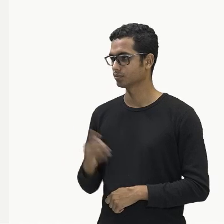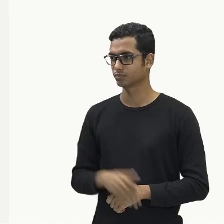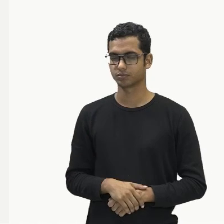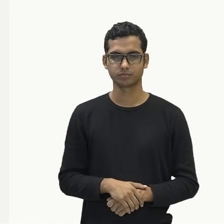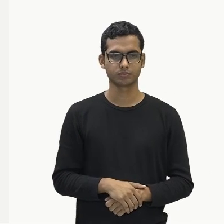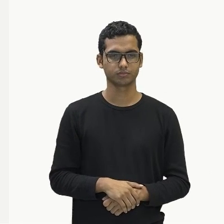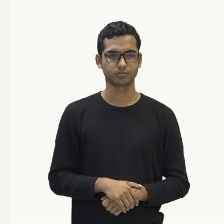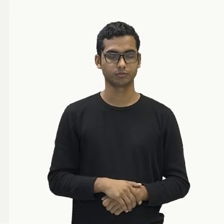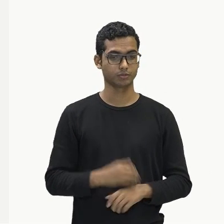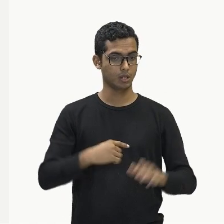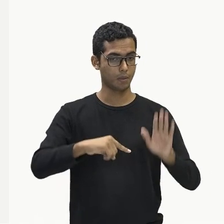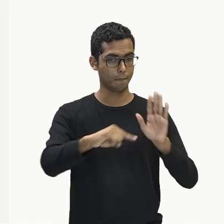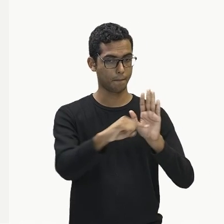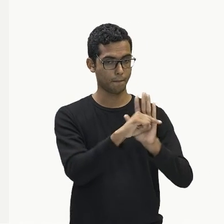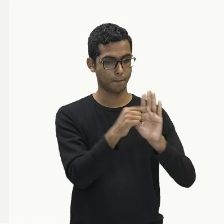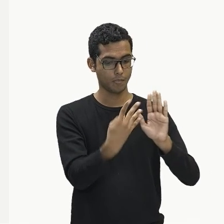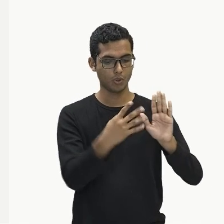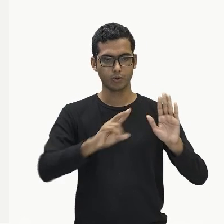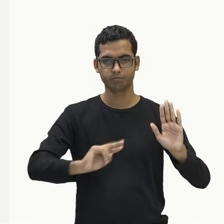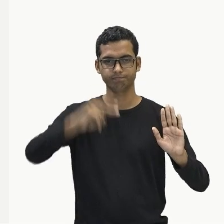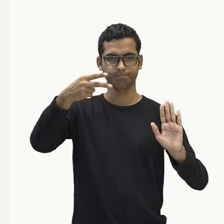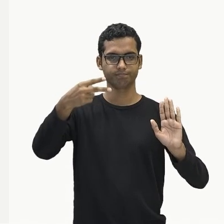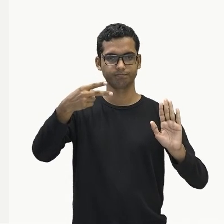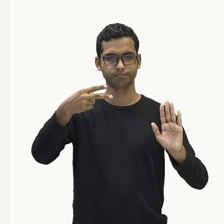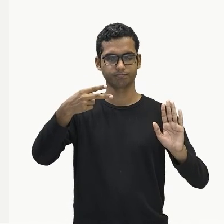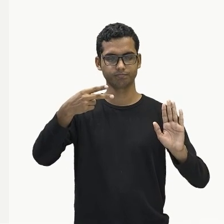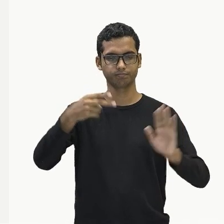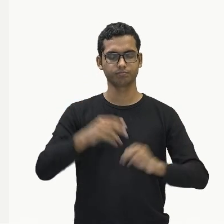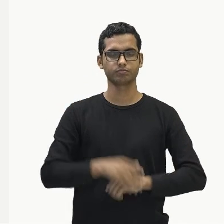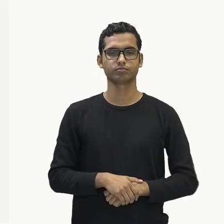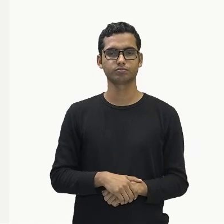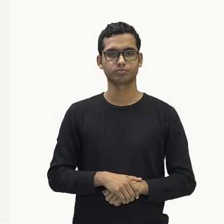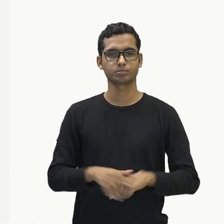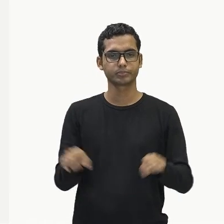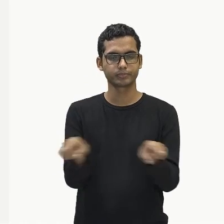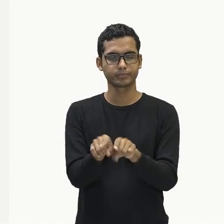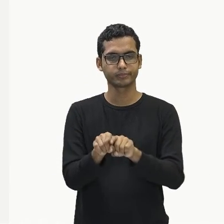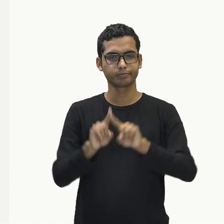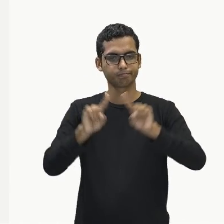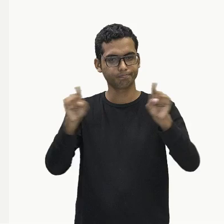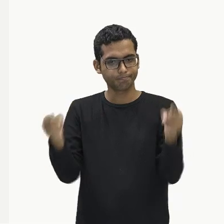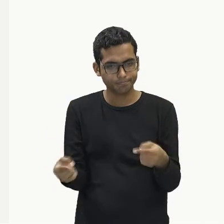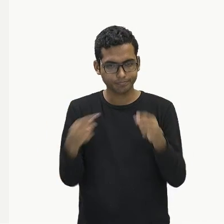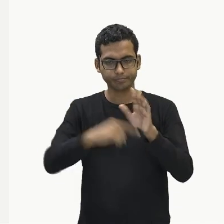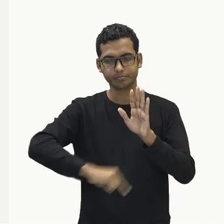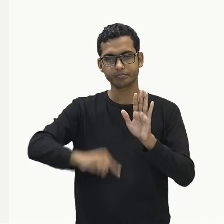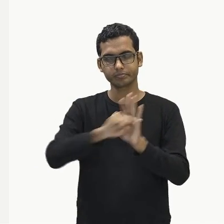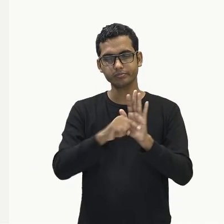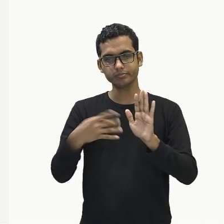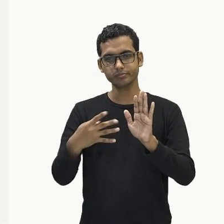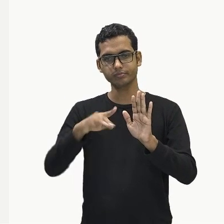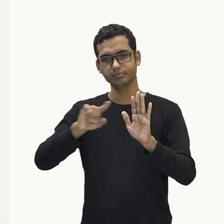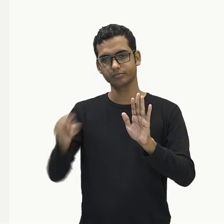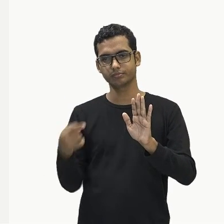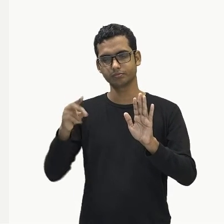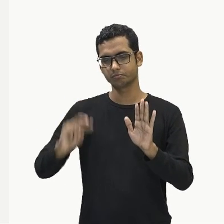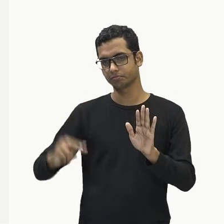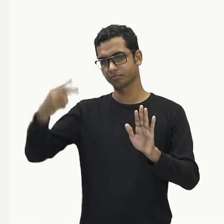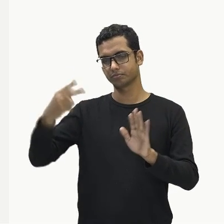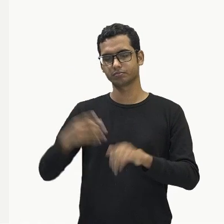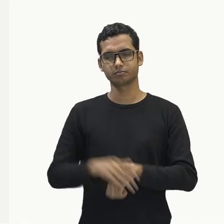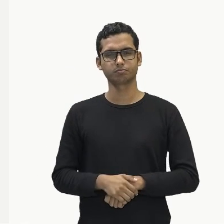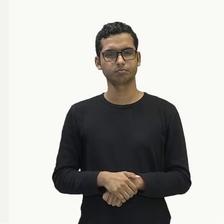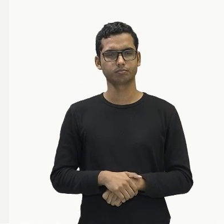menos 4 ao quadrado e menos 4 ao quadrado,